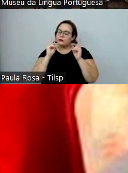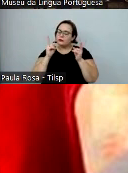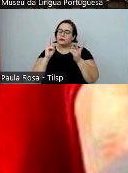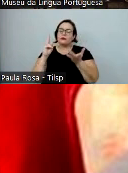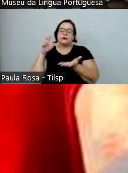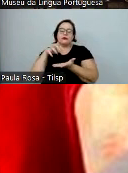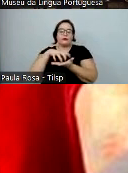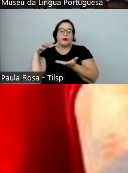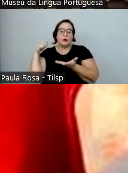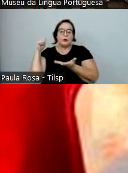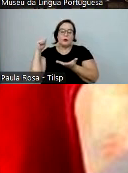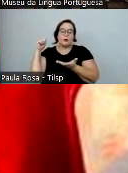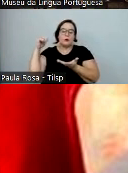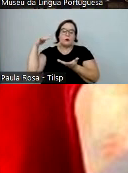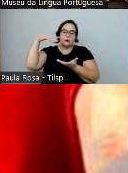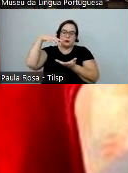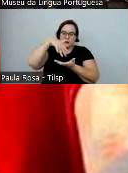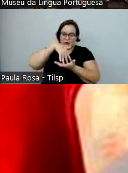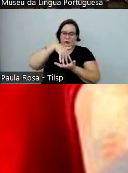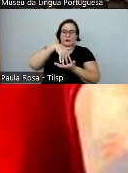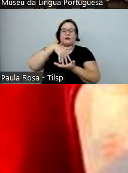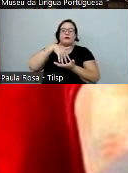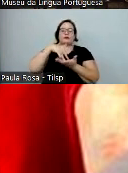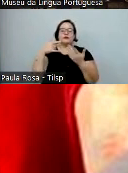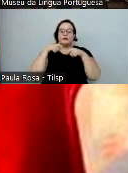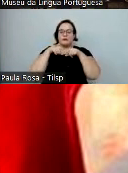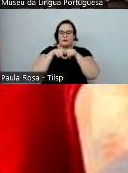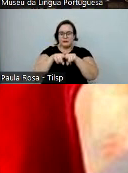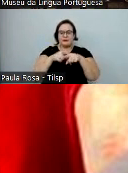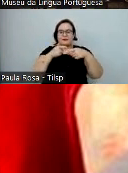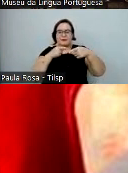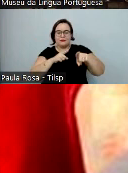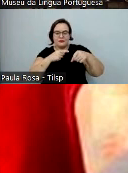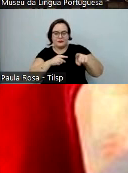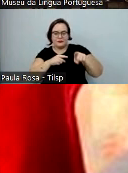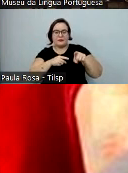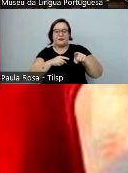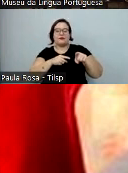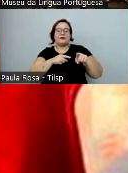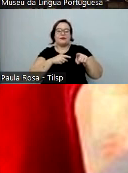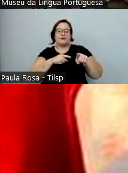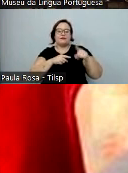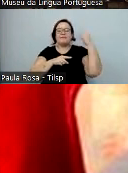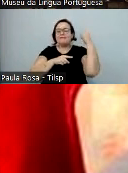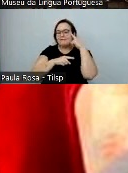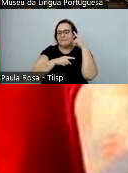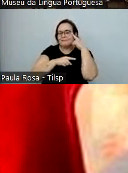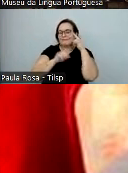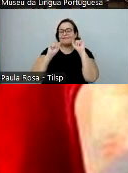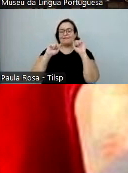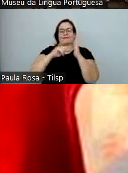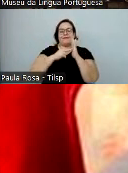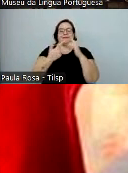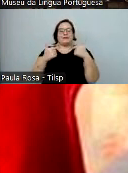a nossa ação alinhava provoca tensiona pensando aí o que é trabalhar com as